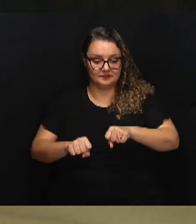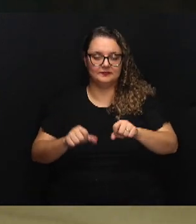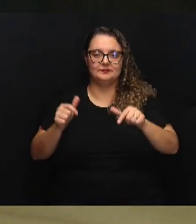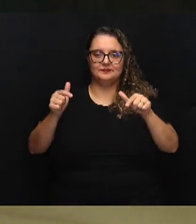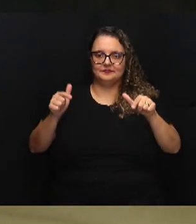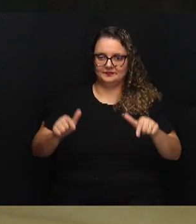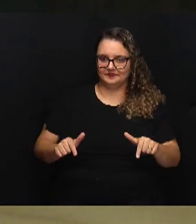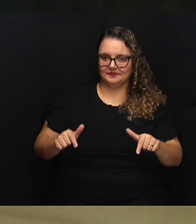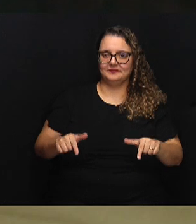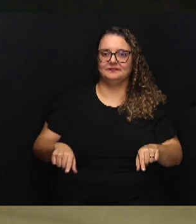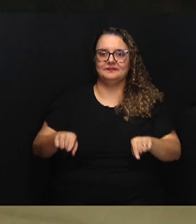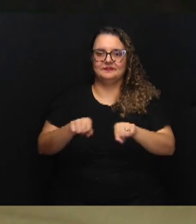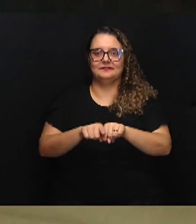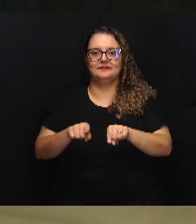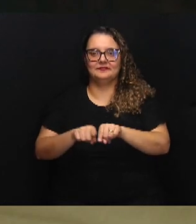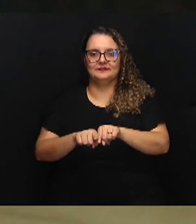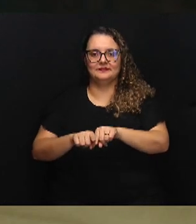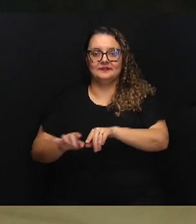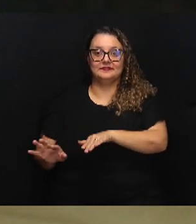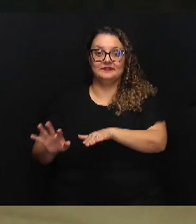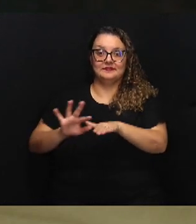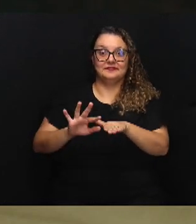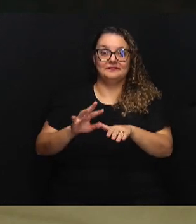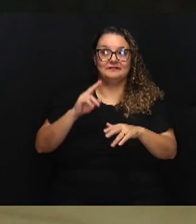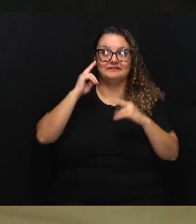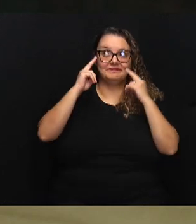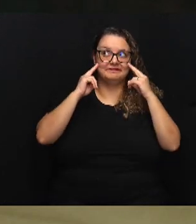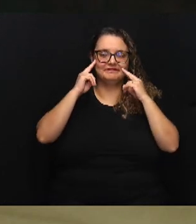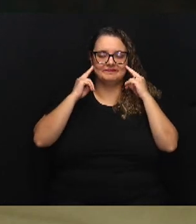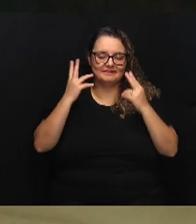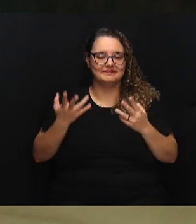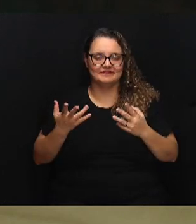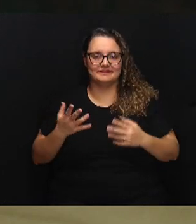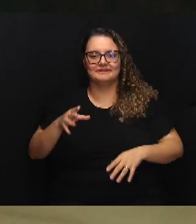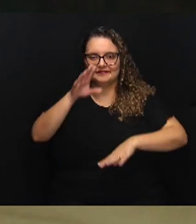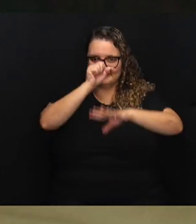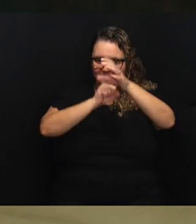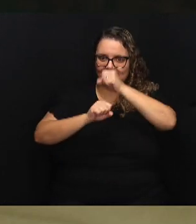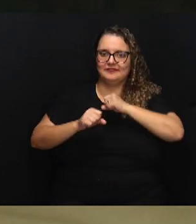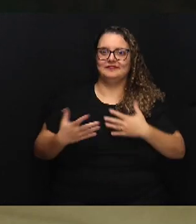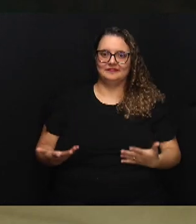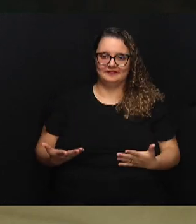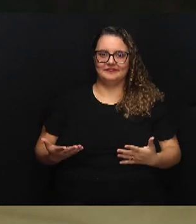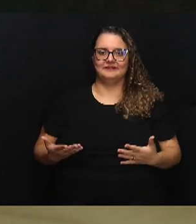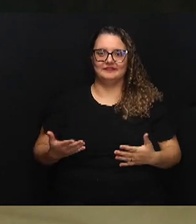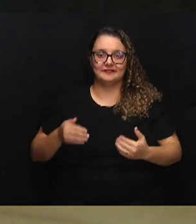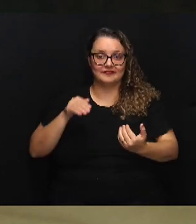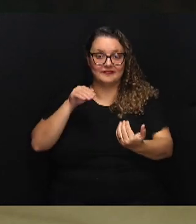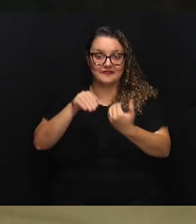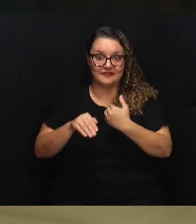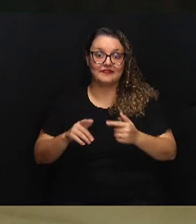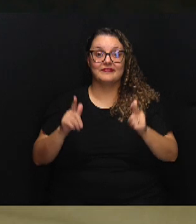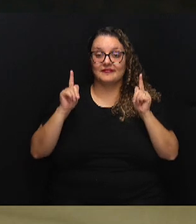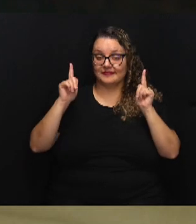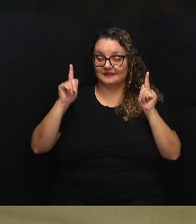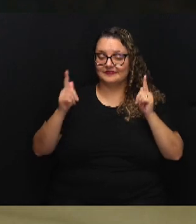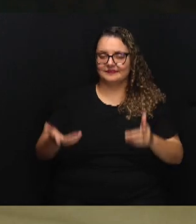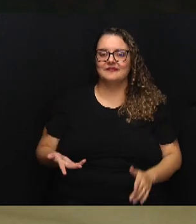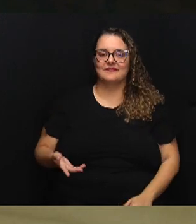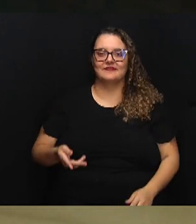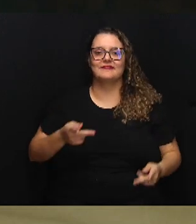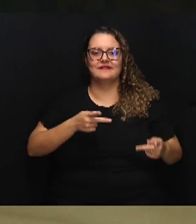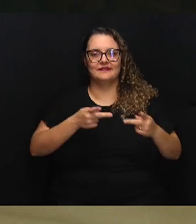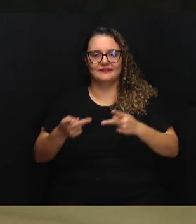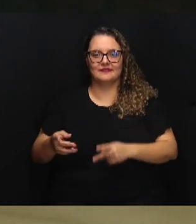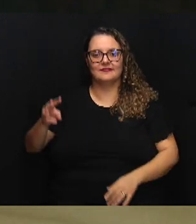local e embarcar em um ônibus imaginário, aprendendo sobre o trânsito enquanto se divertem. As visitas, elas são